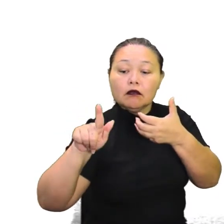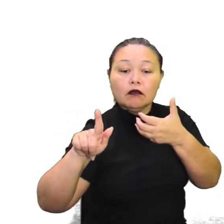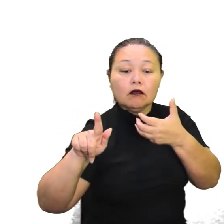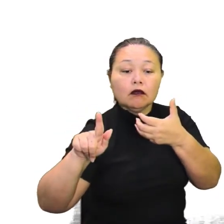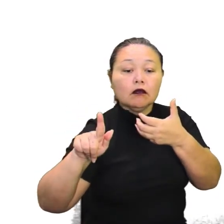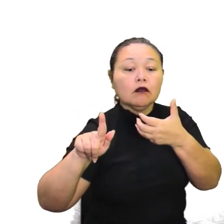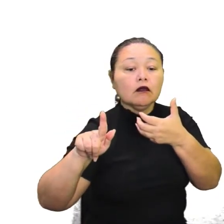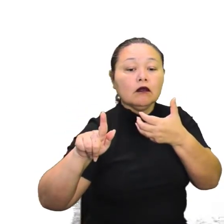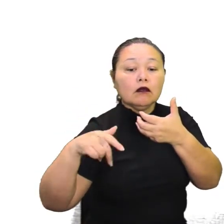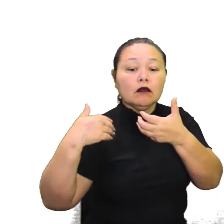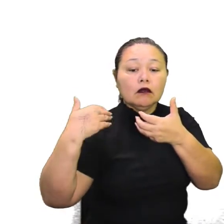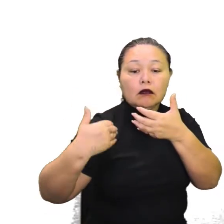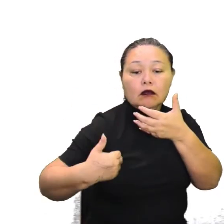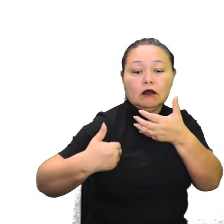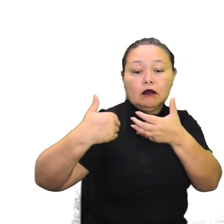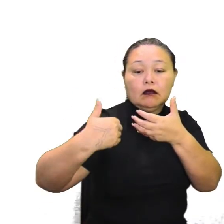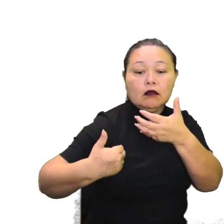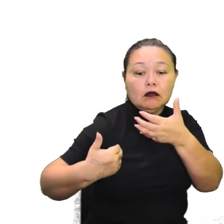de Grego,